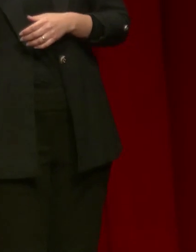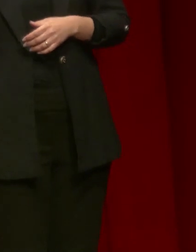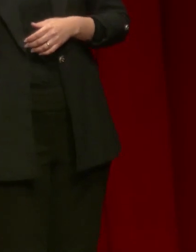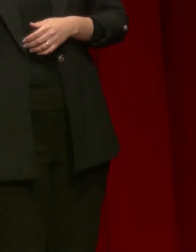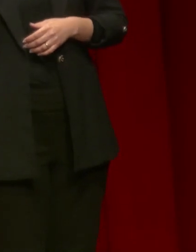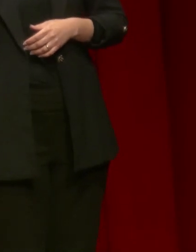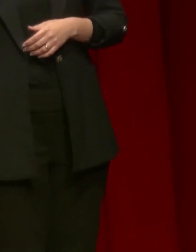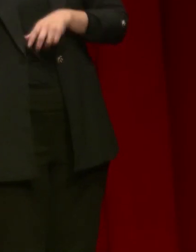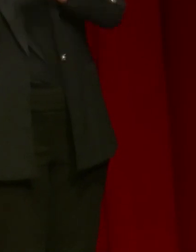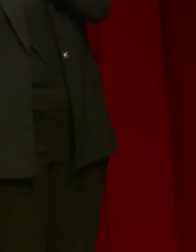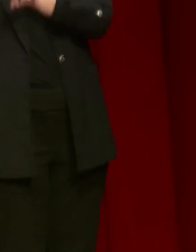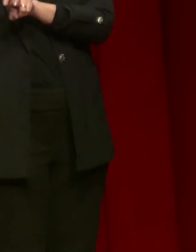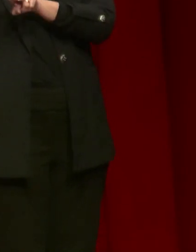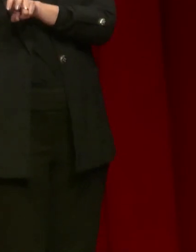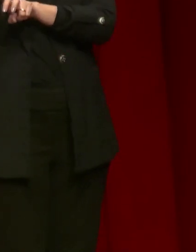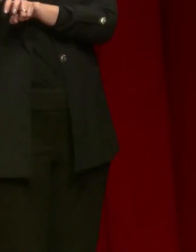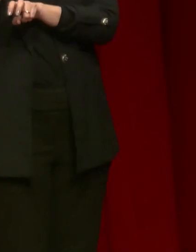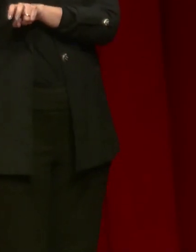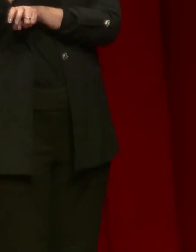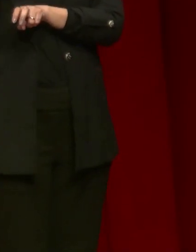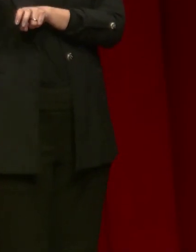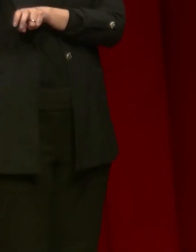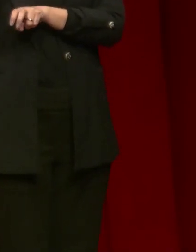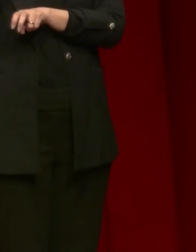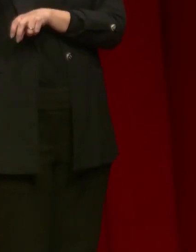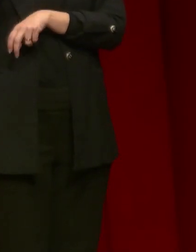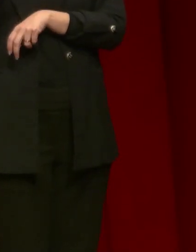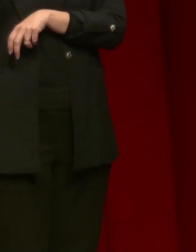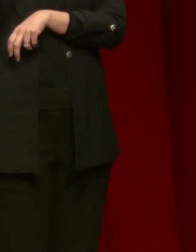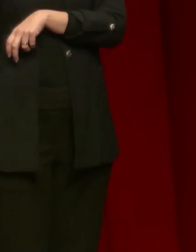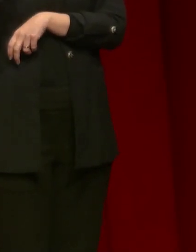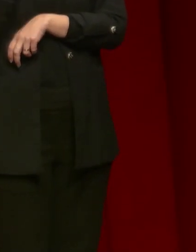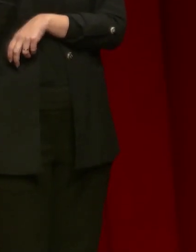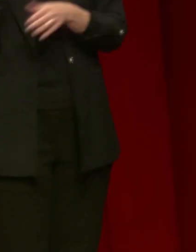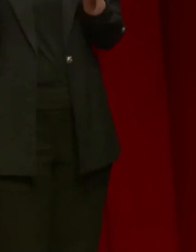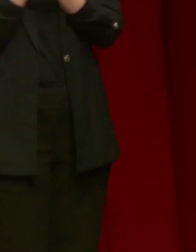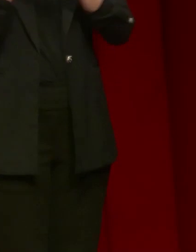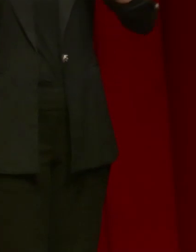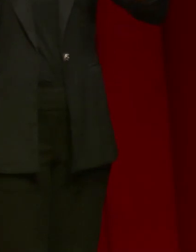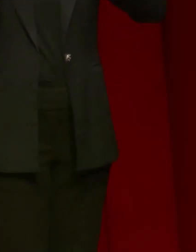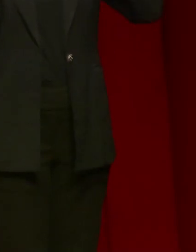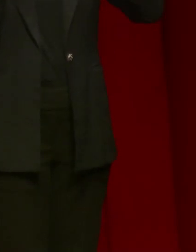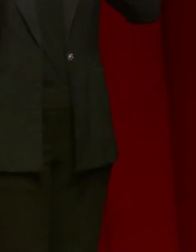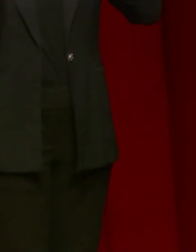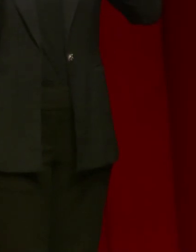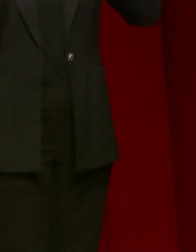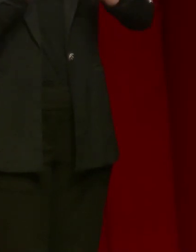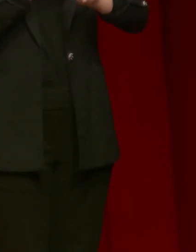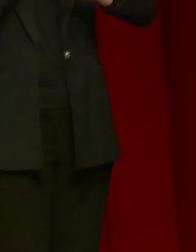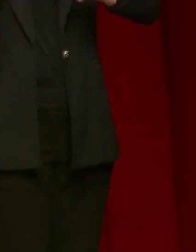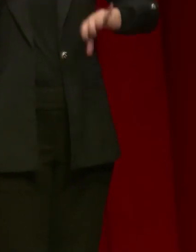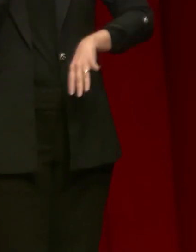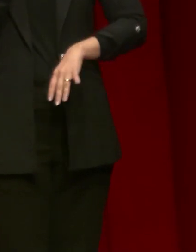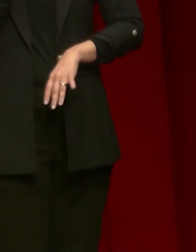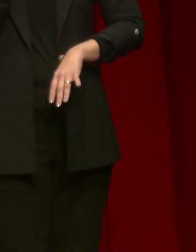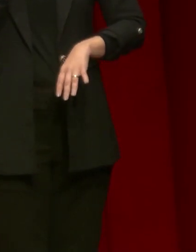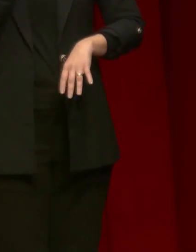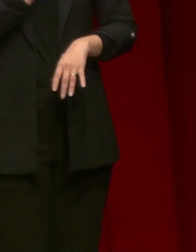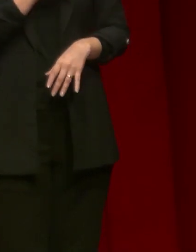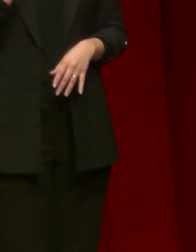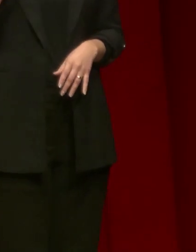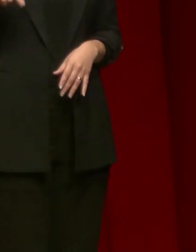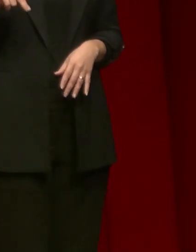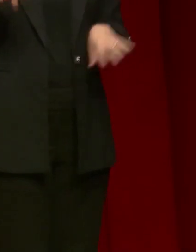O professor Carlos Eduardo Ferrari, mestre em administração e especialista em marketing e comunicação persuasiva, atua como